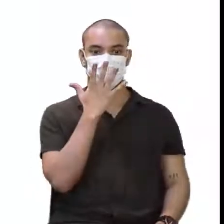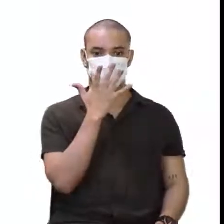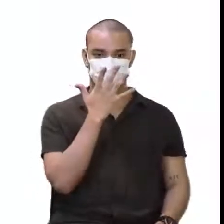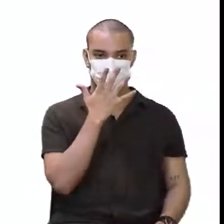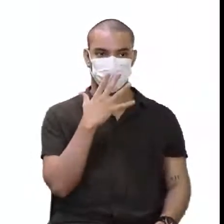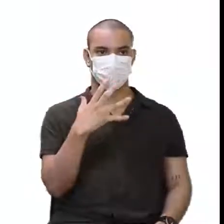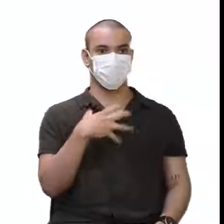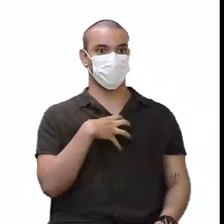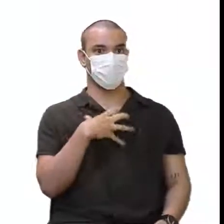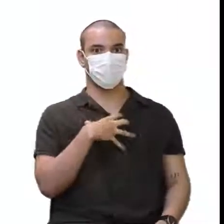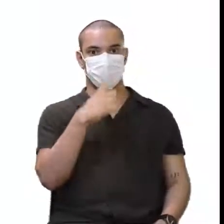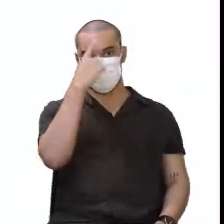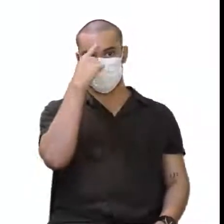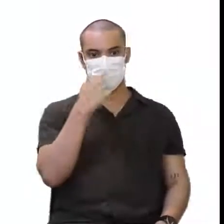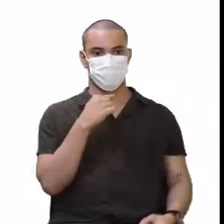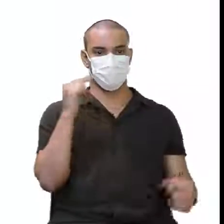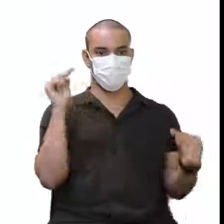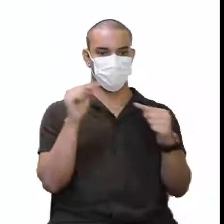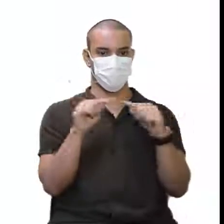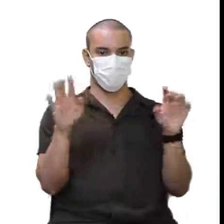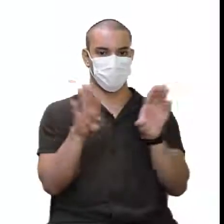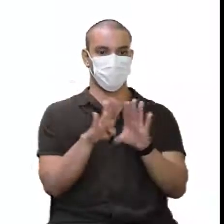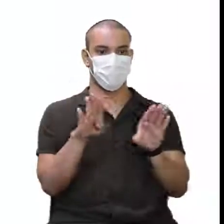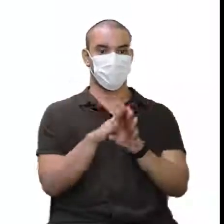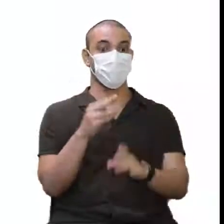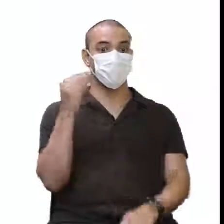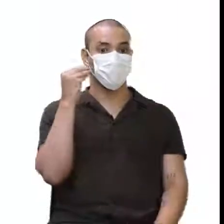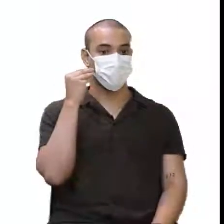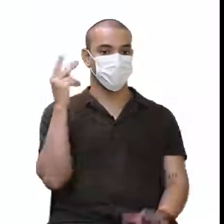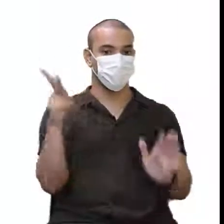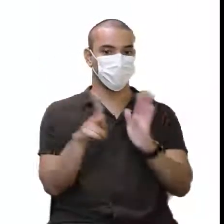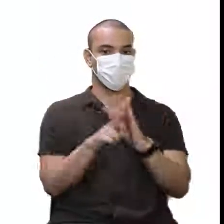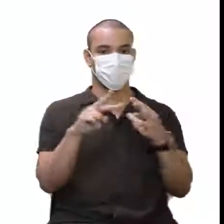cor, formato dessas vagens. Para os experimentos